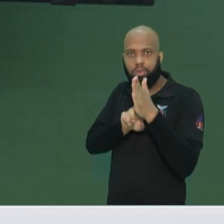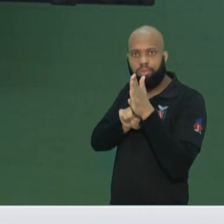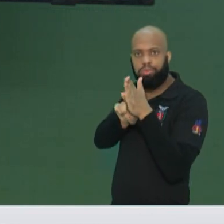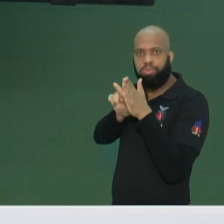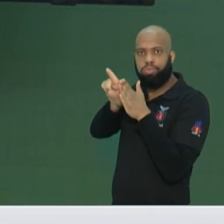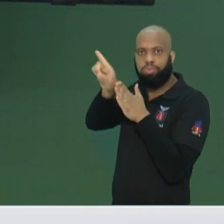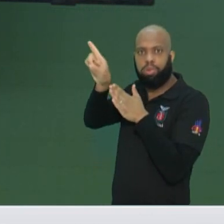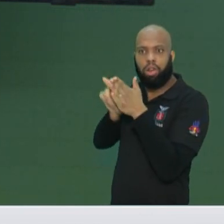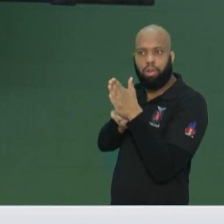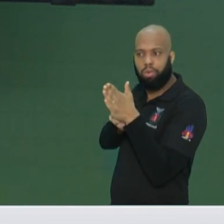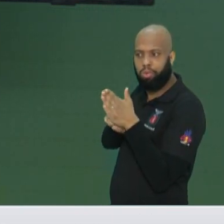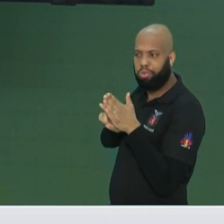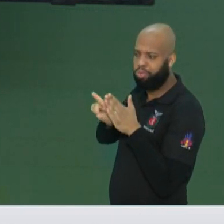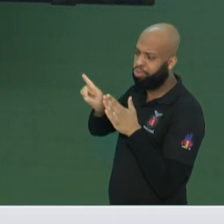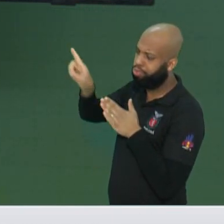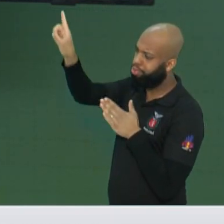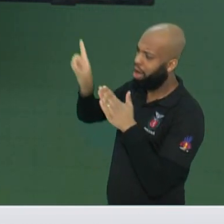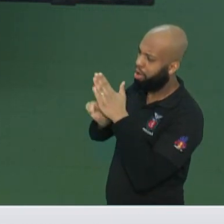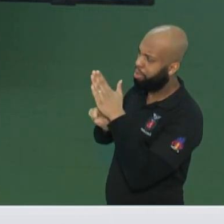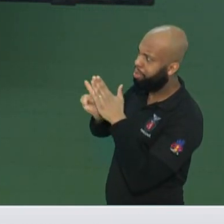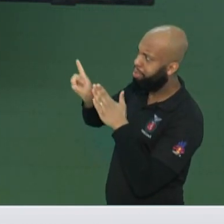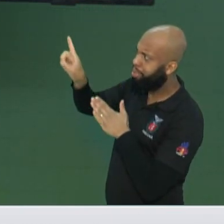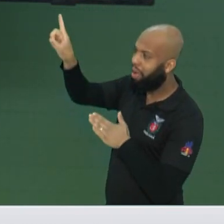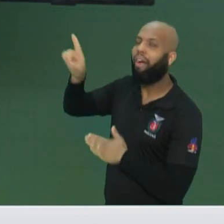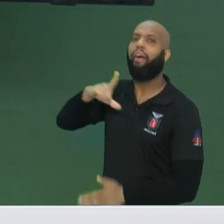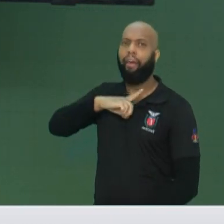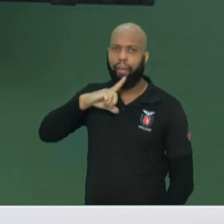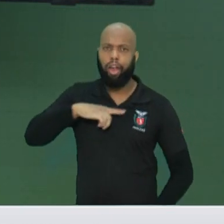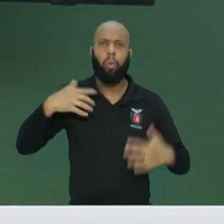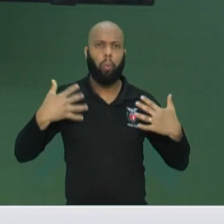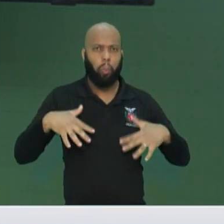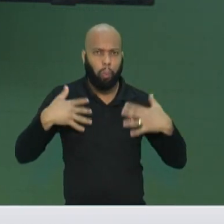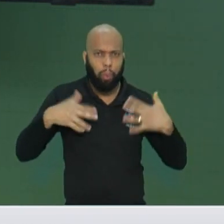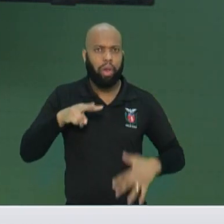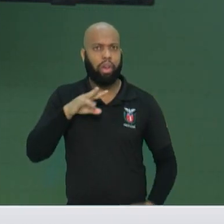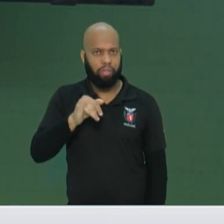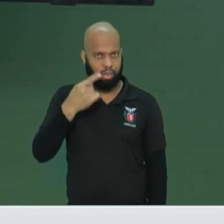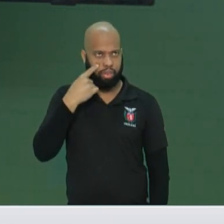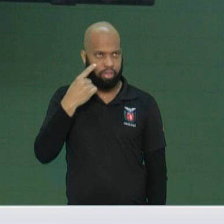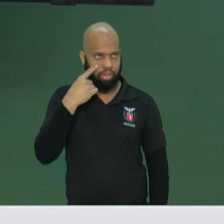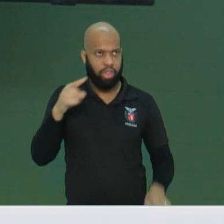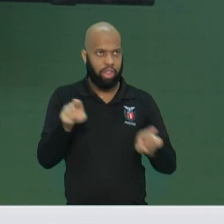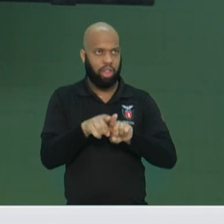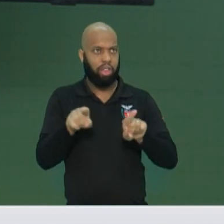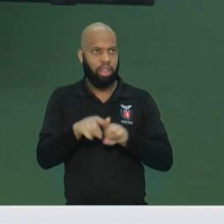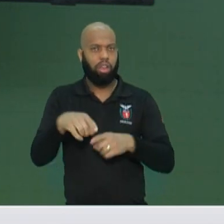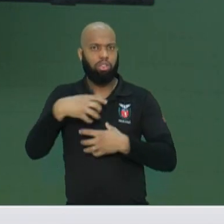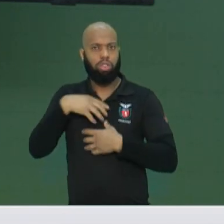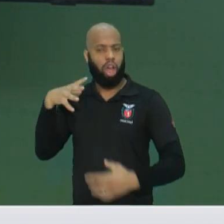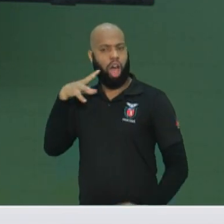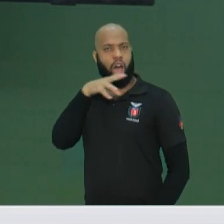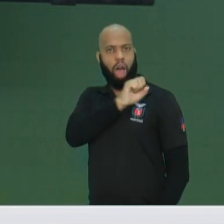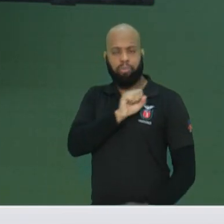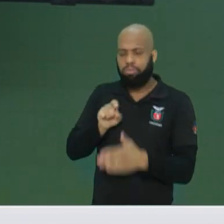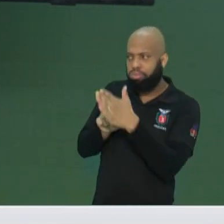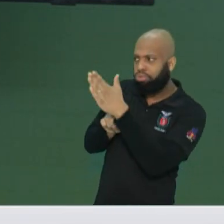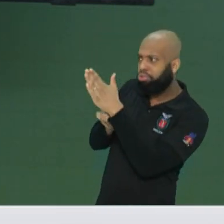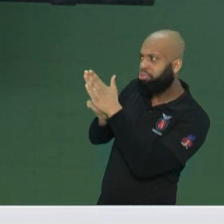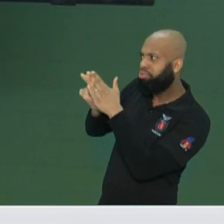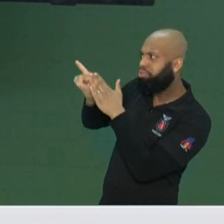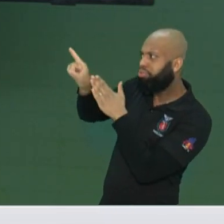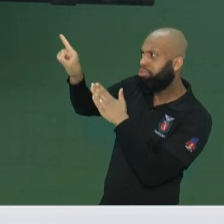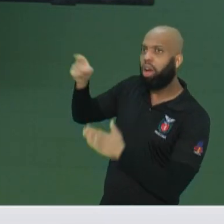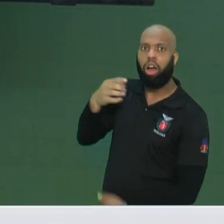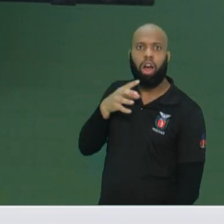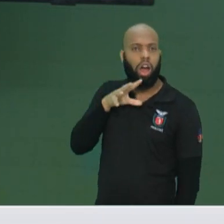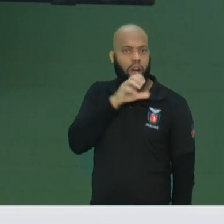Cresce absurdamente, né? Exponencialmente, vocês vão ver no ensino médio, a forma de crescimento dele. Ó, é muito